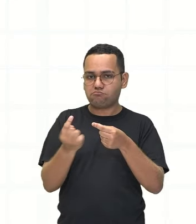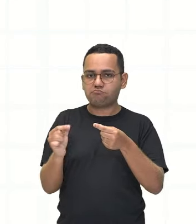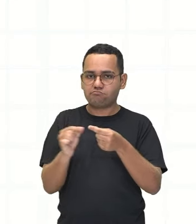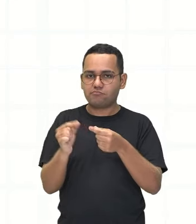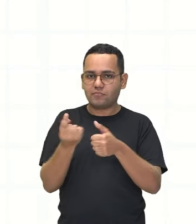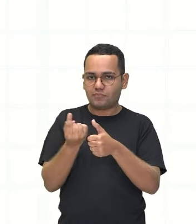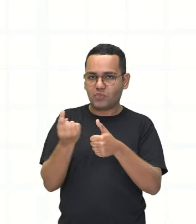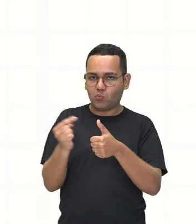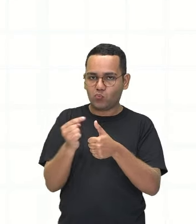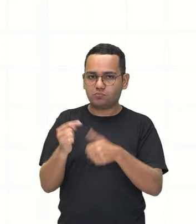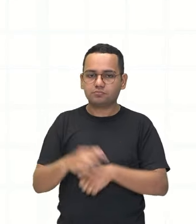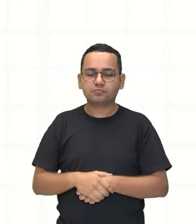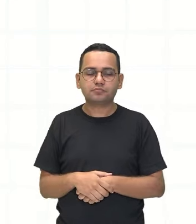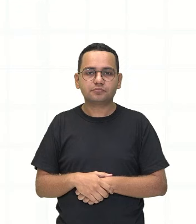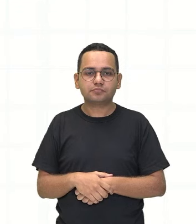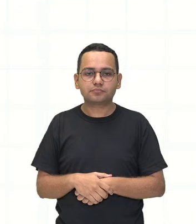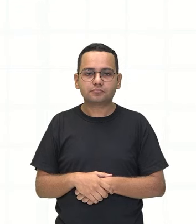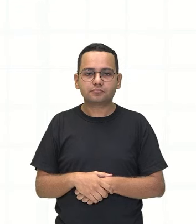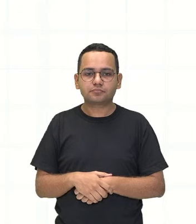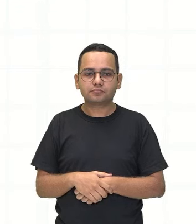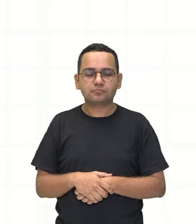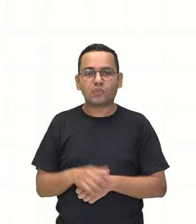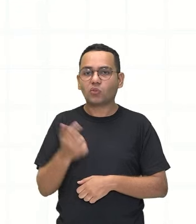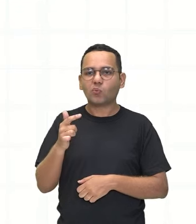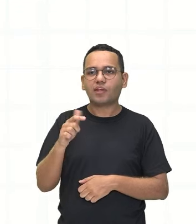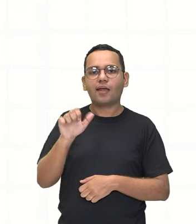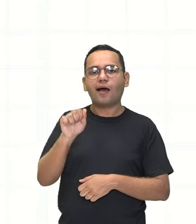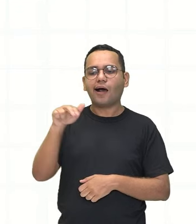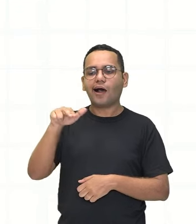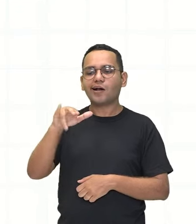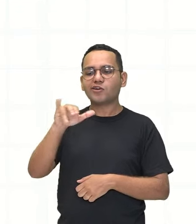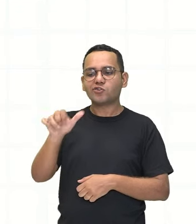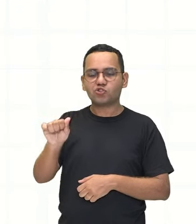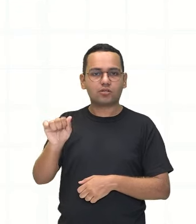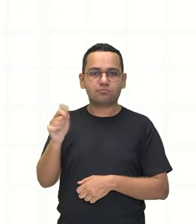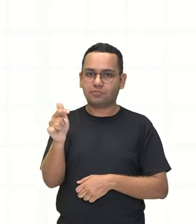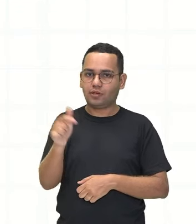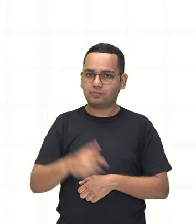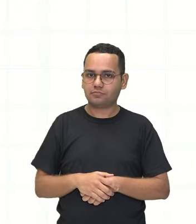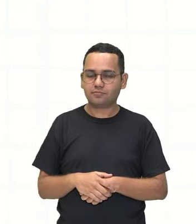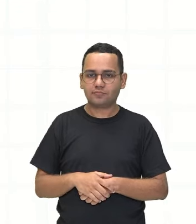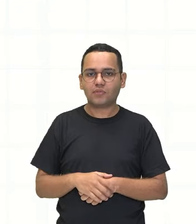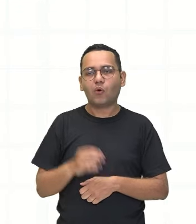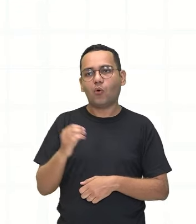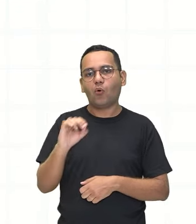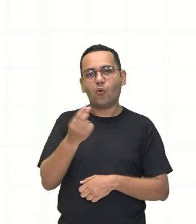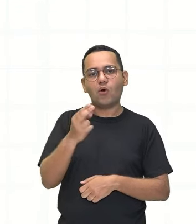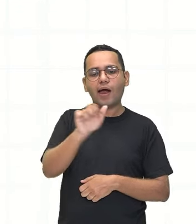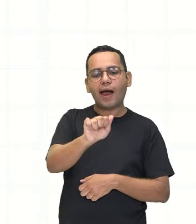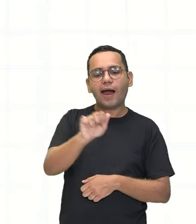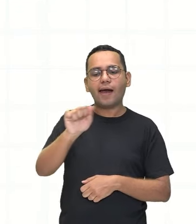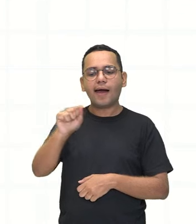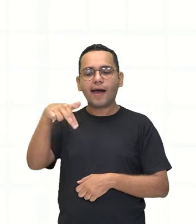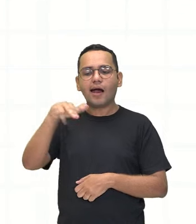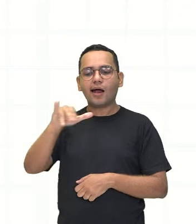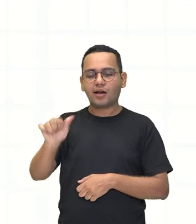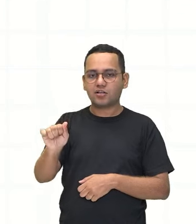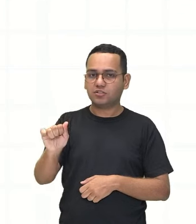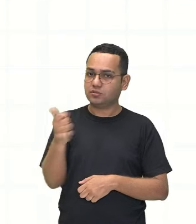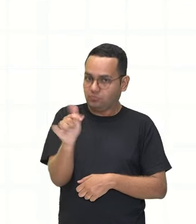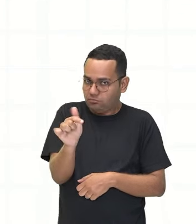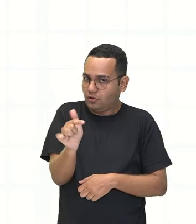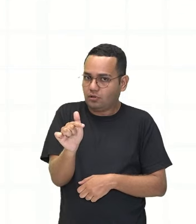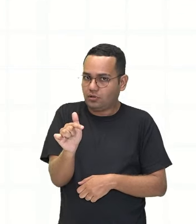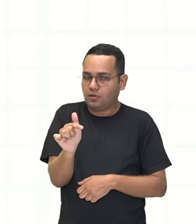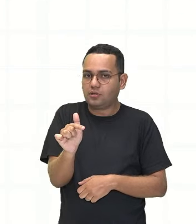certo? Não existe anja, não, tá, gente? E nem a anja, não existe. Sempre é